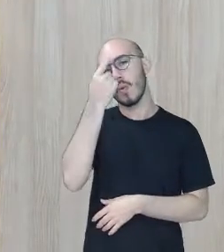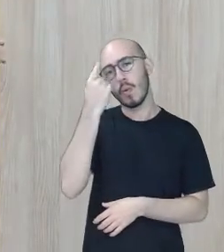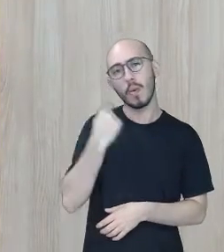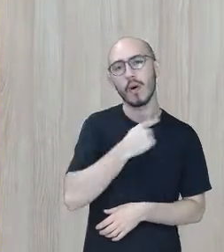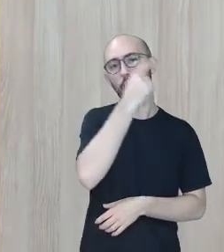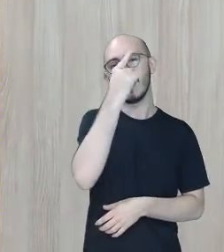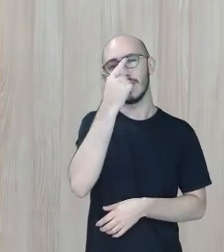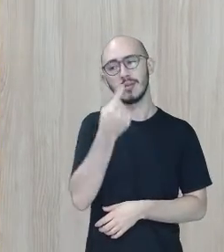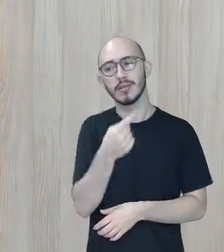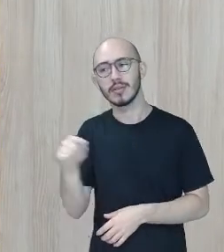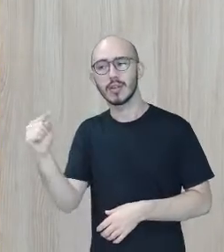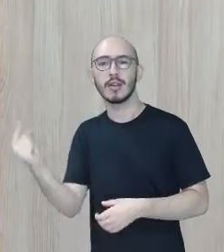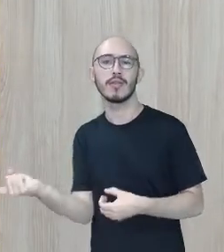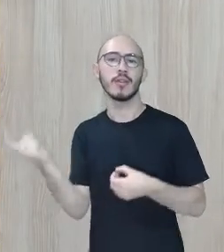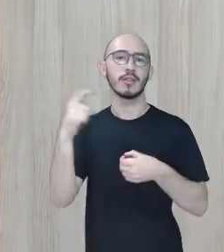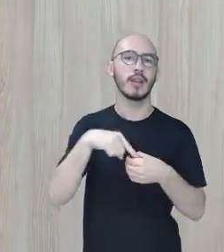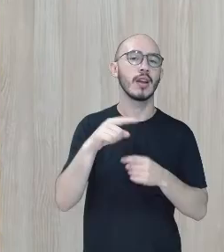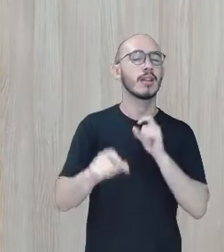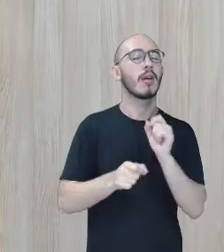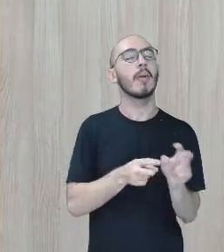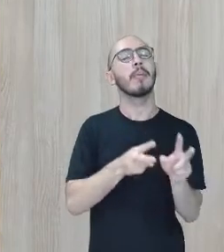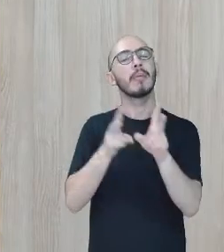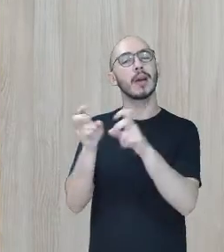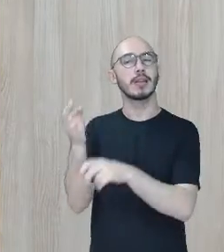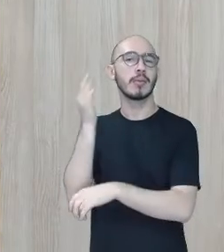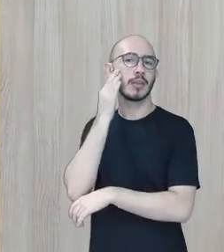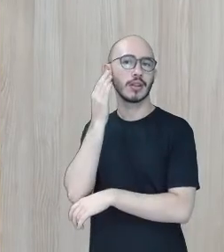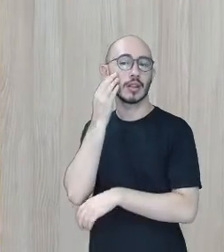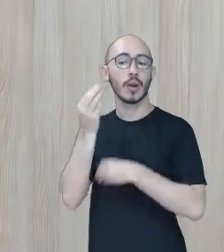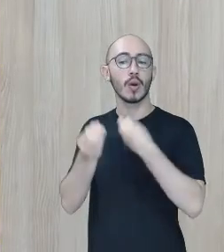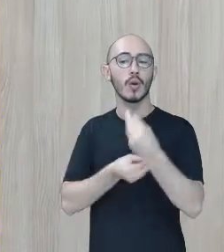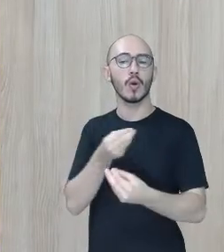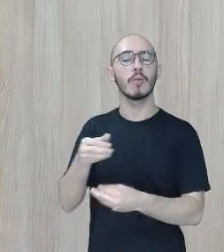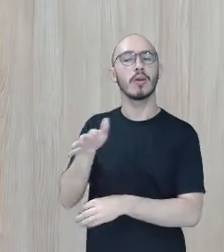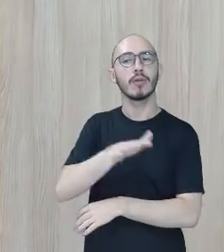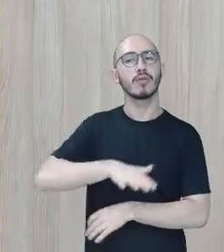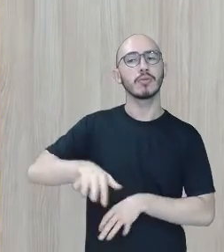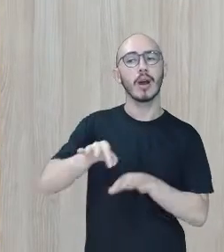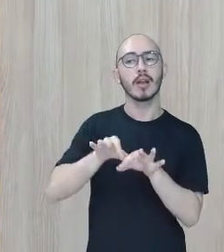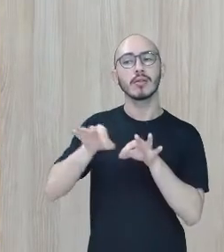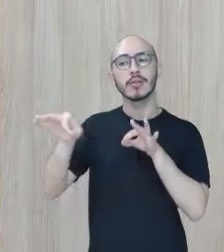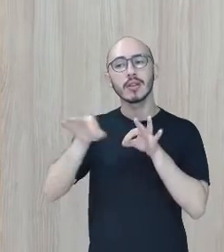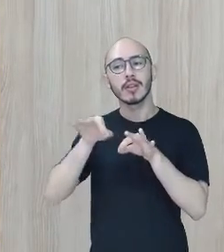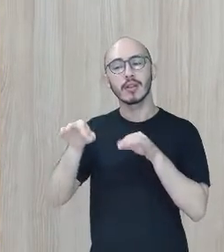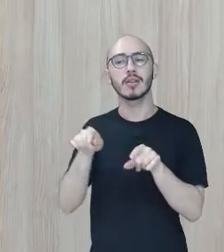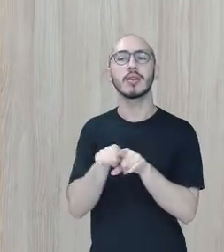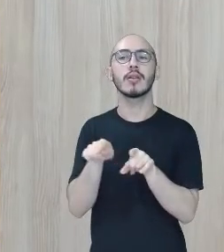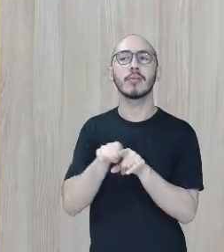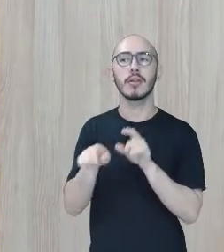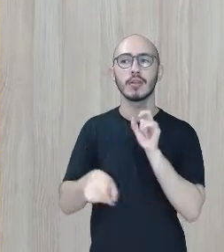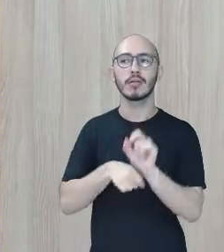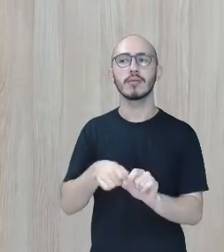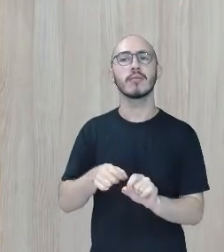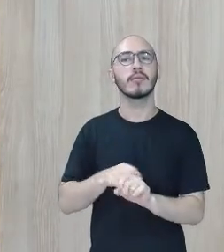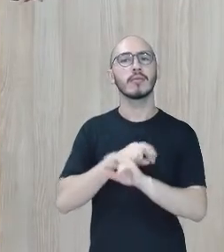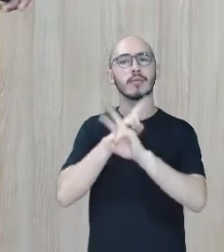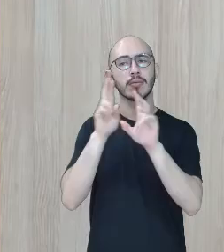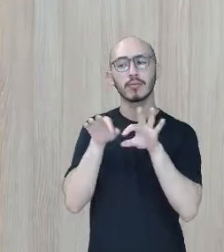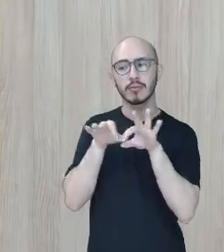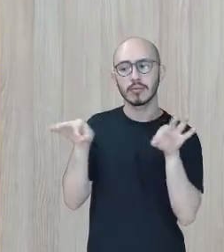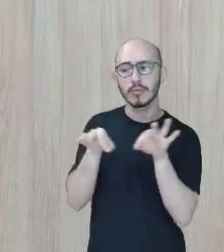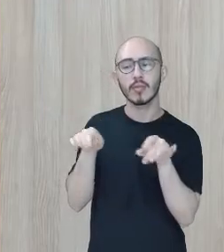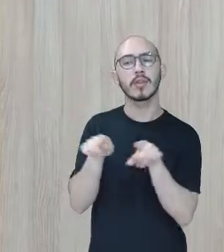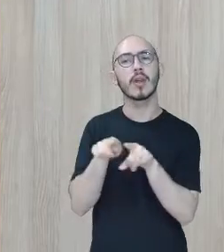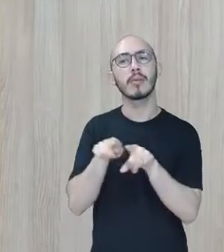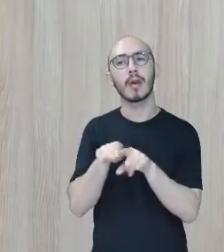ir e voltar. Então você começa a ter essa noção aí, essa ideia de distância, tá? Não só em relação ao comprimento, mas